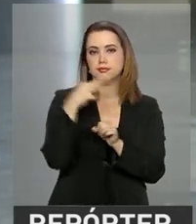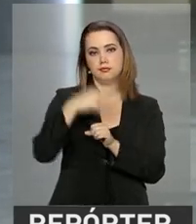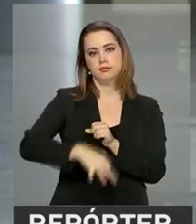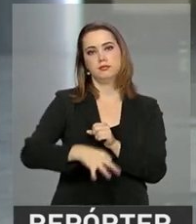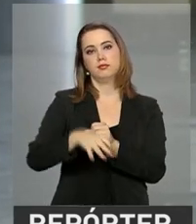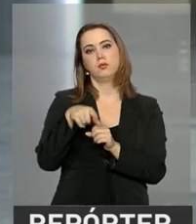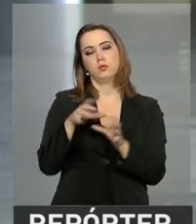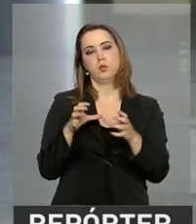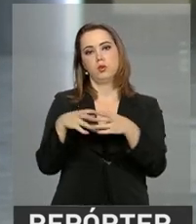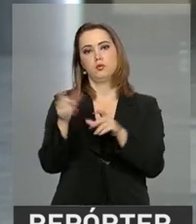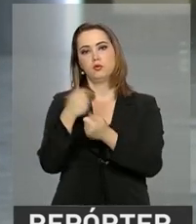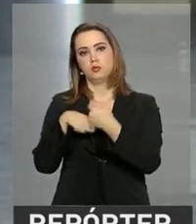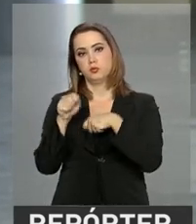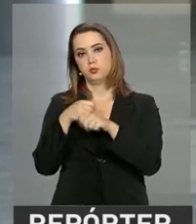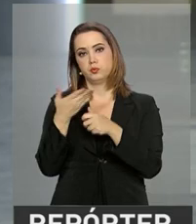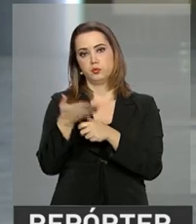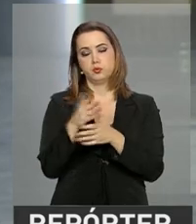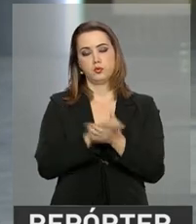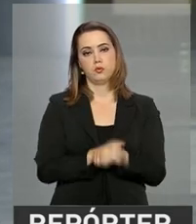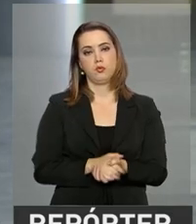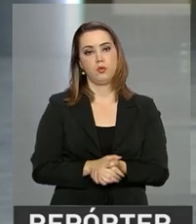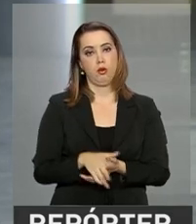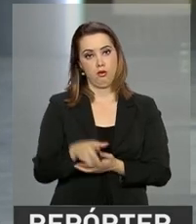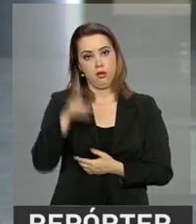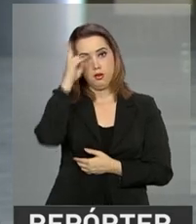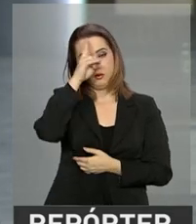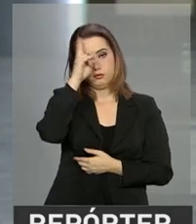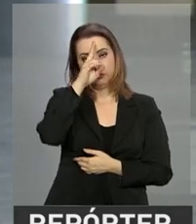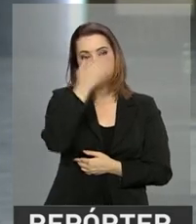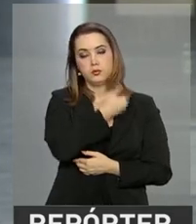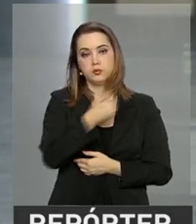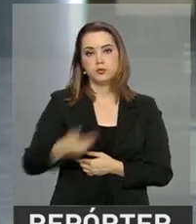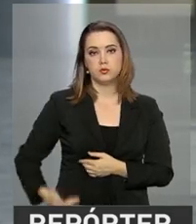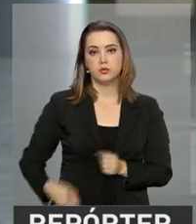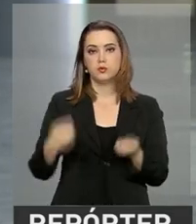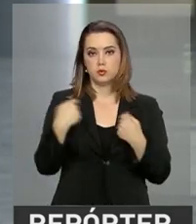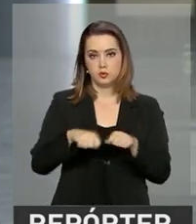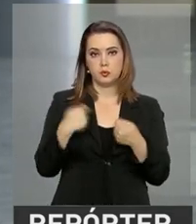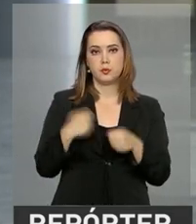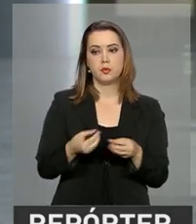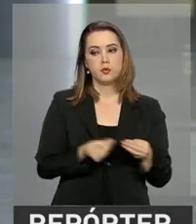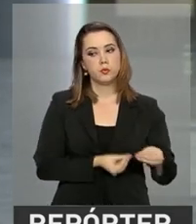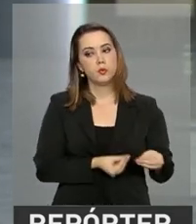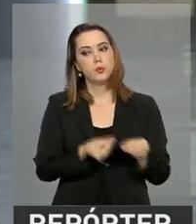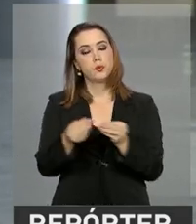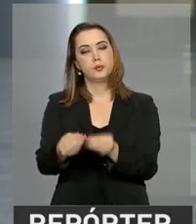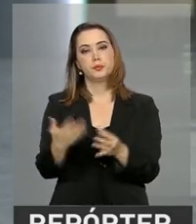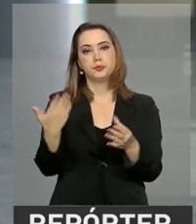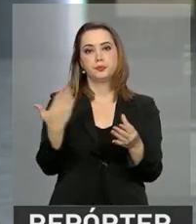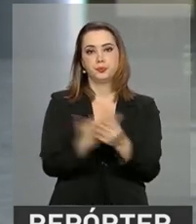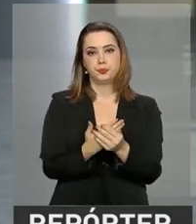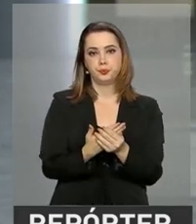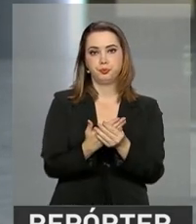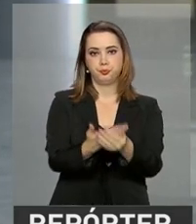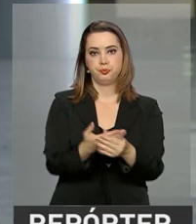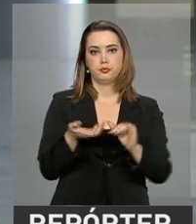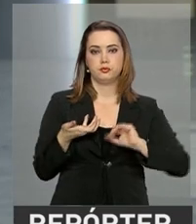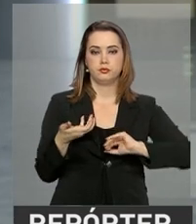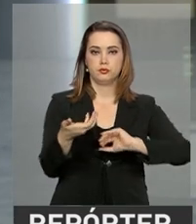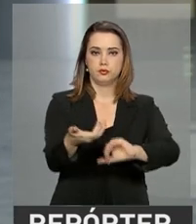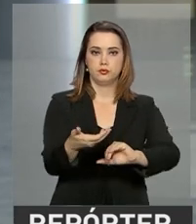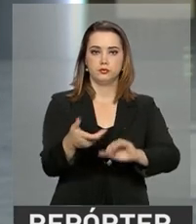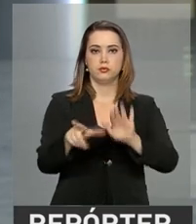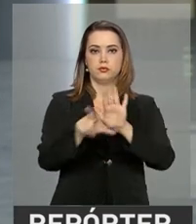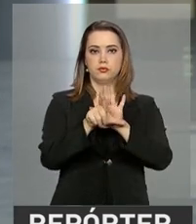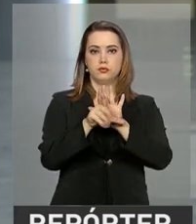econômica. Lembrando que o governo precisa, sim, enviar até o fim deste mês o projeto do orçamento de